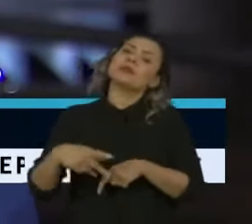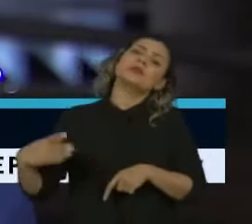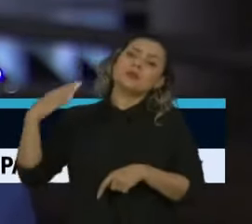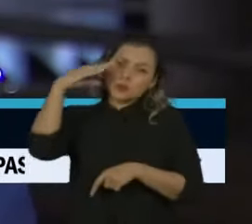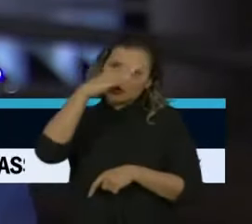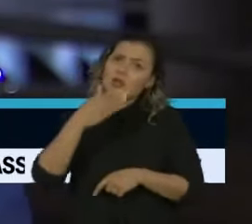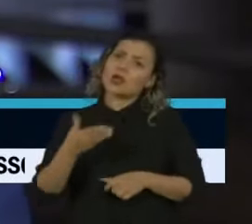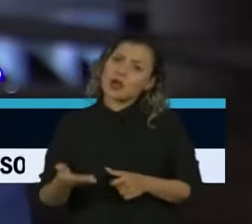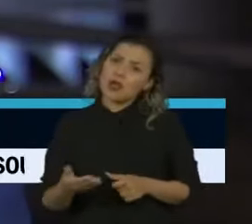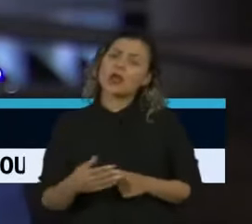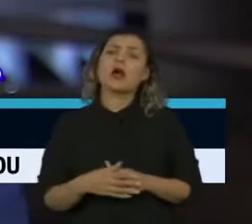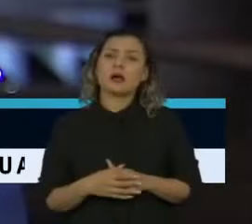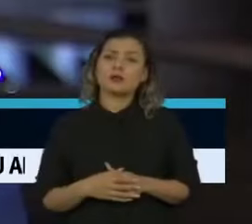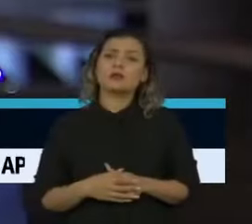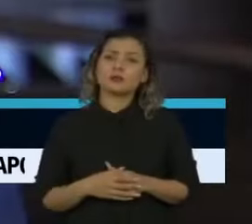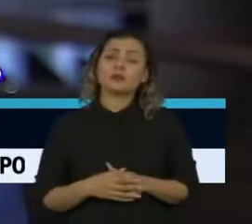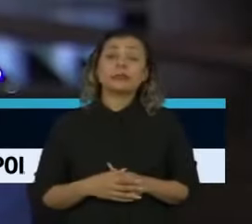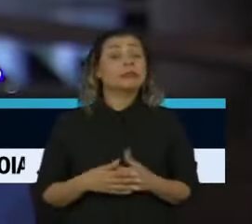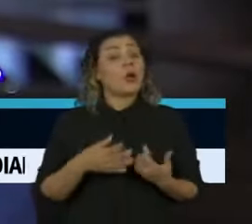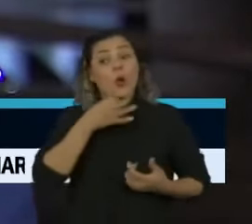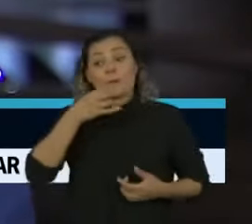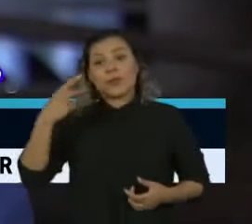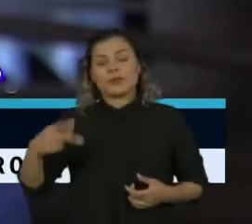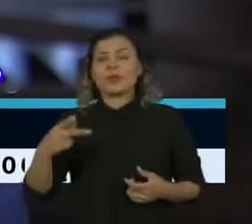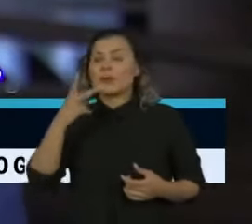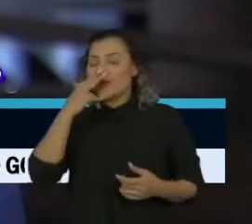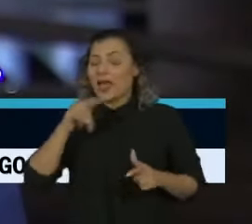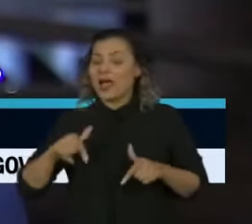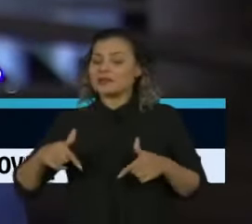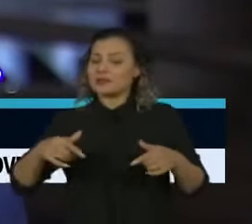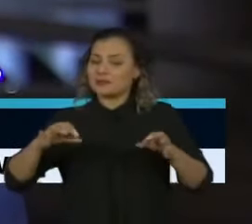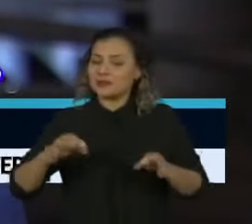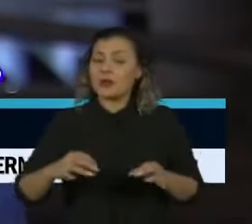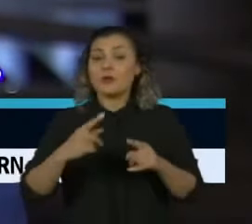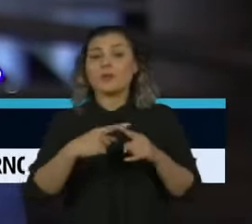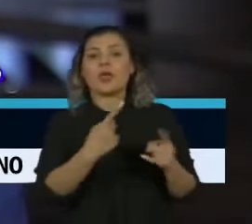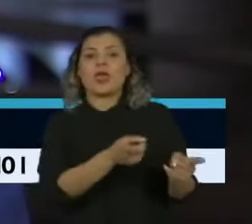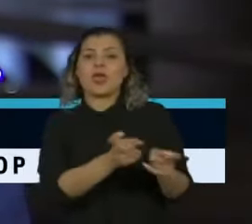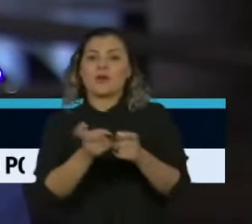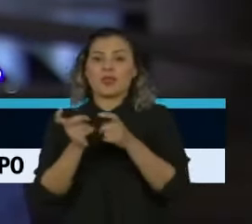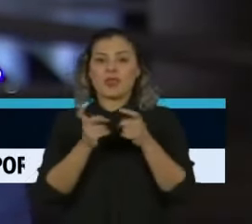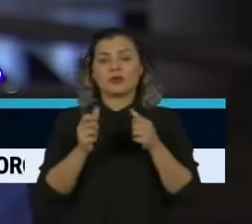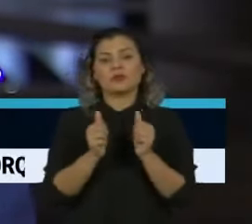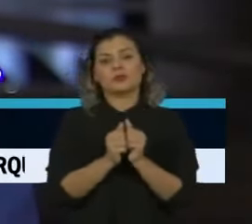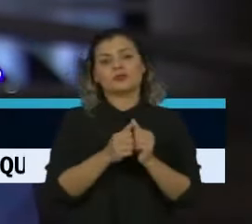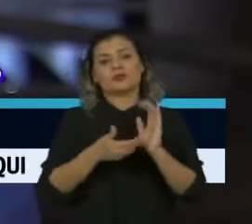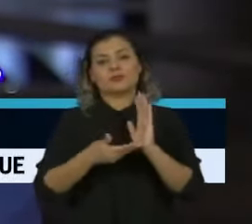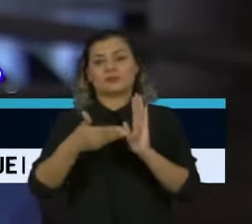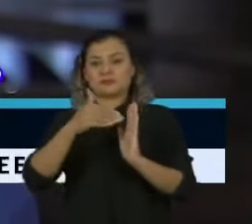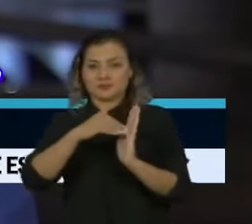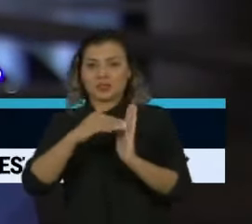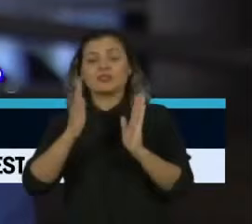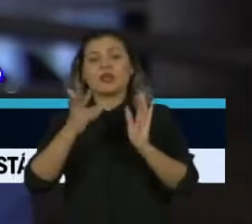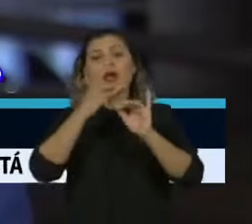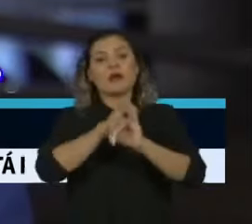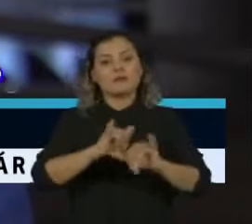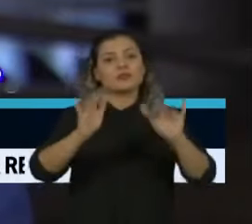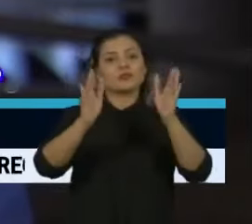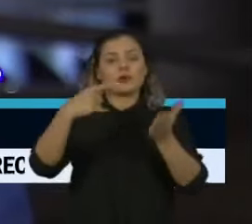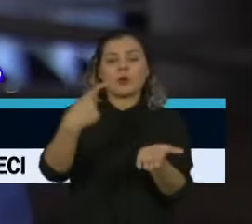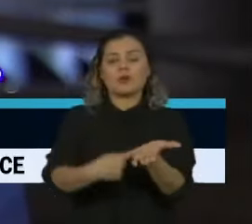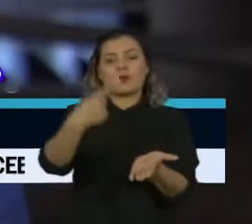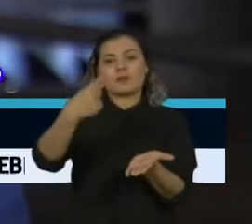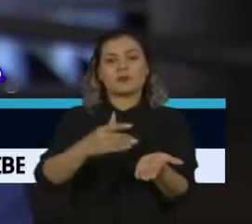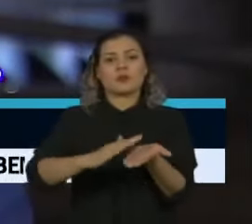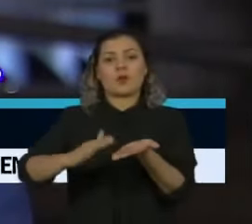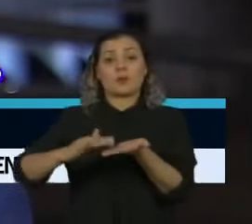Jair Bolsonaro foi uma reação de ações práticas, vide a reunião com os presidentes da Câmara e do Senado reafirmando o compromisso com o